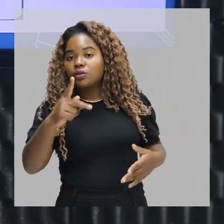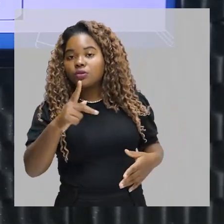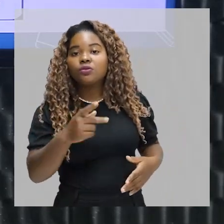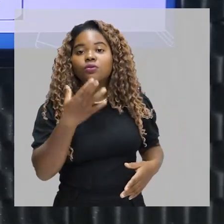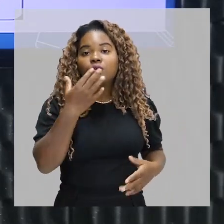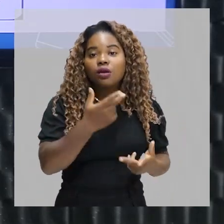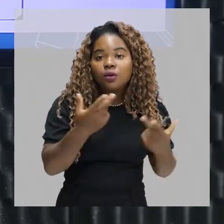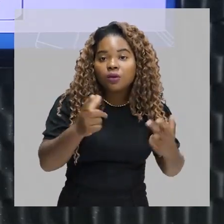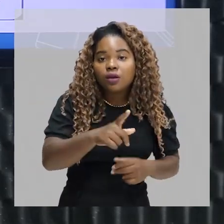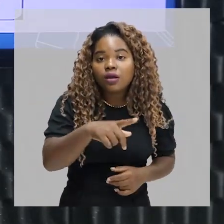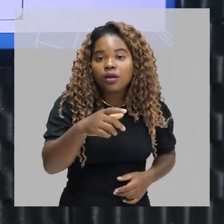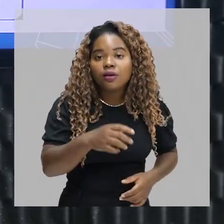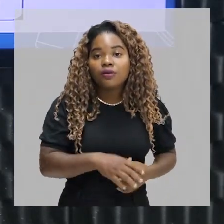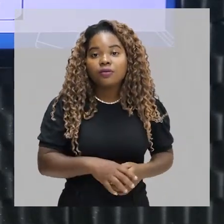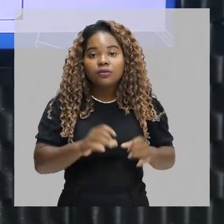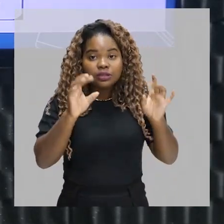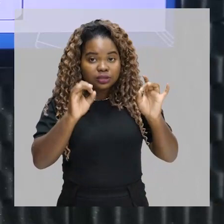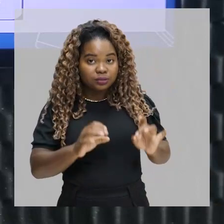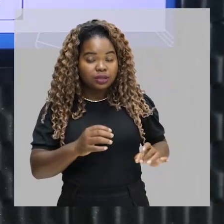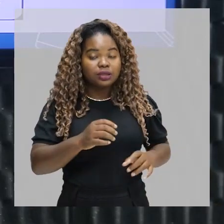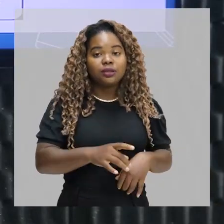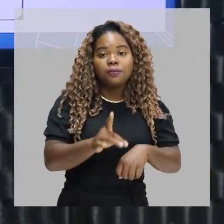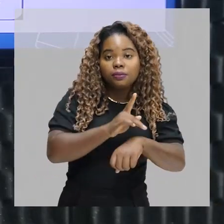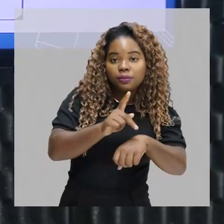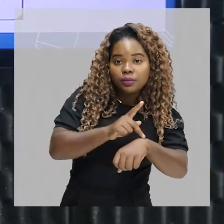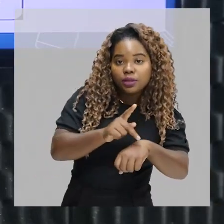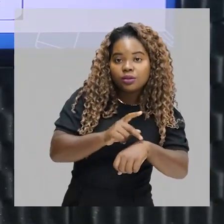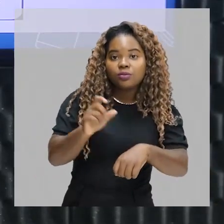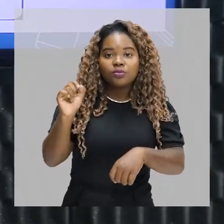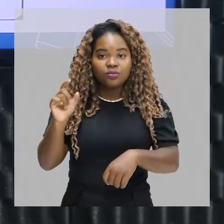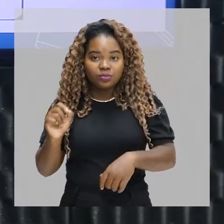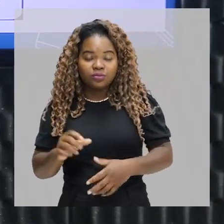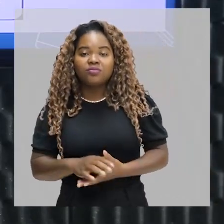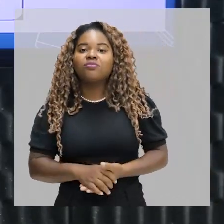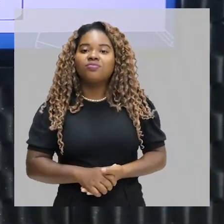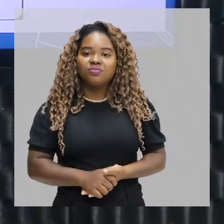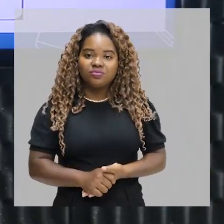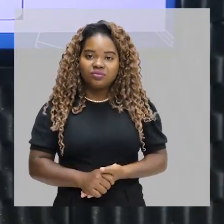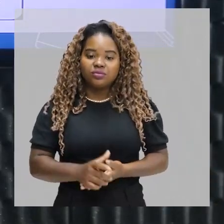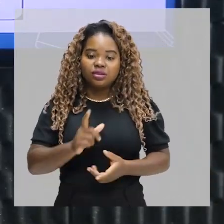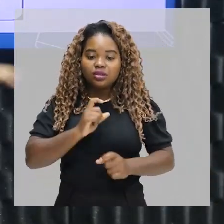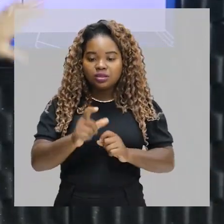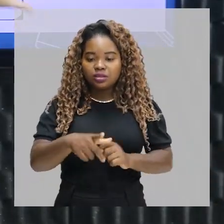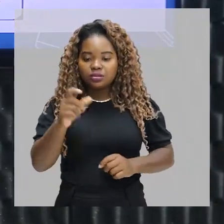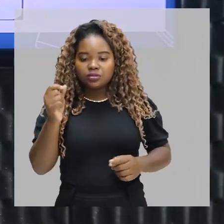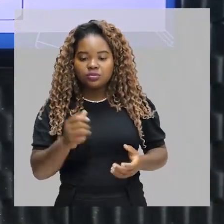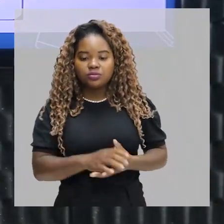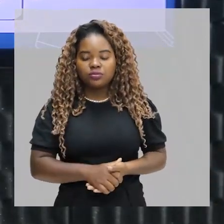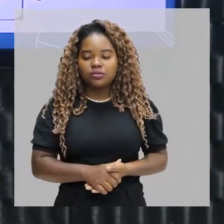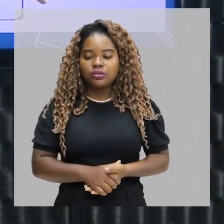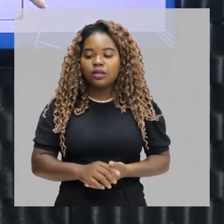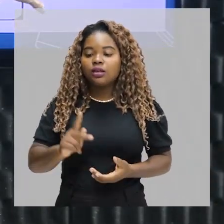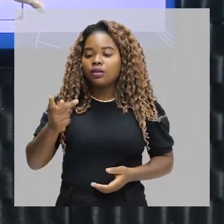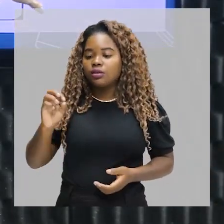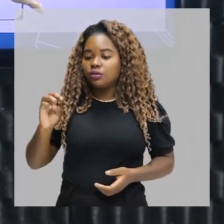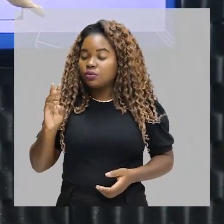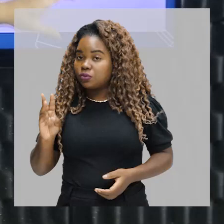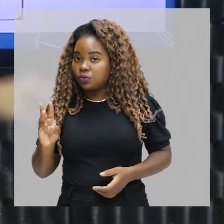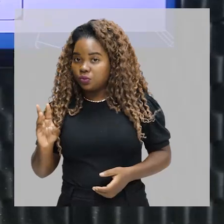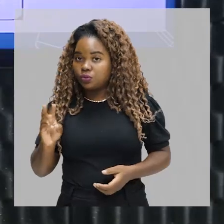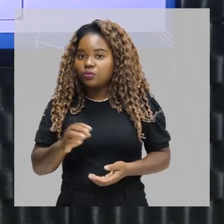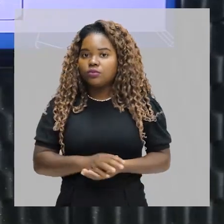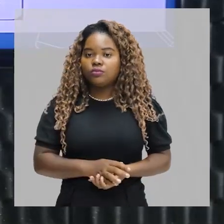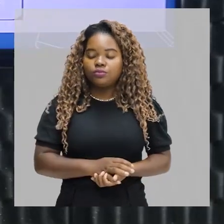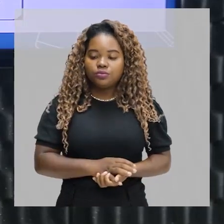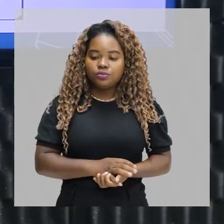cor favorita? Azul ou preto? Então, eu te dou alternativas para você escolher, tá? O how, como eu